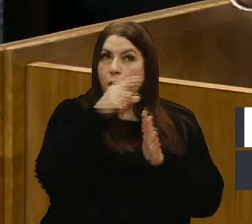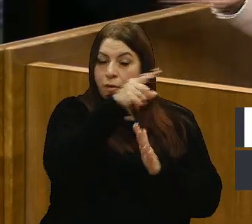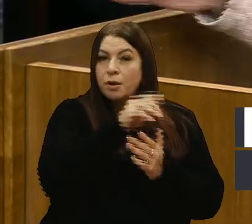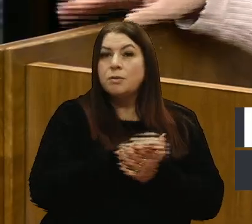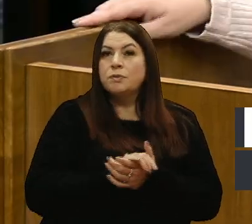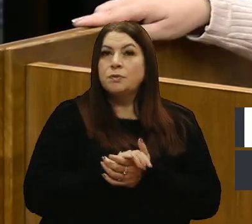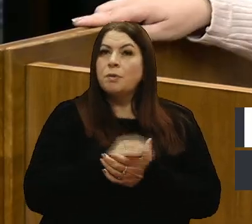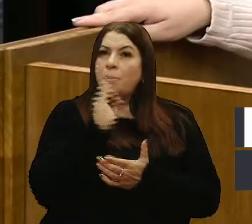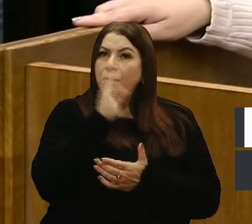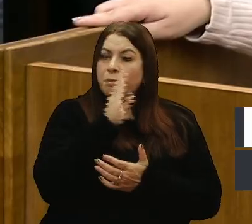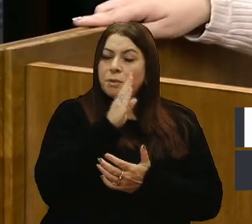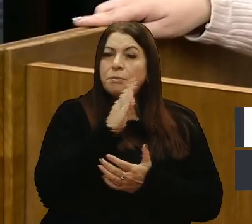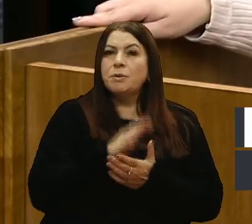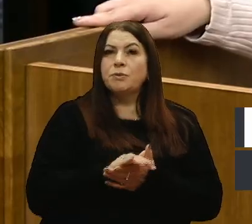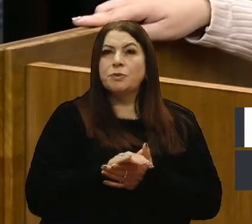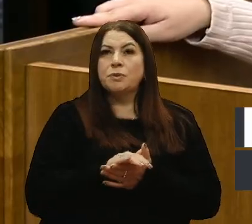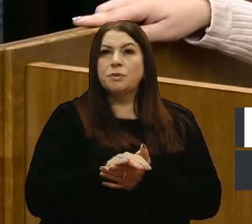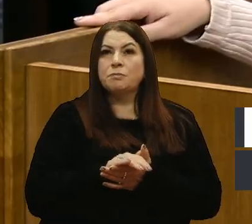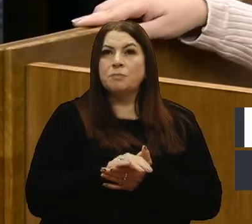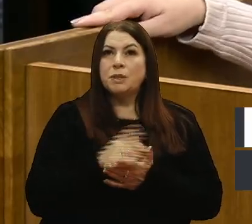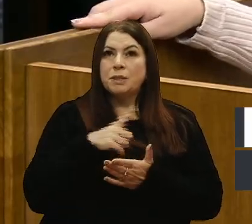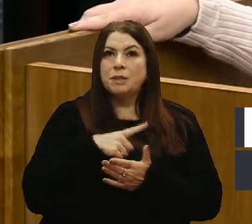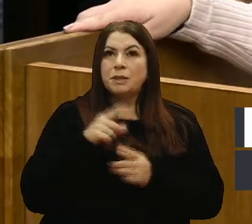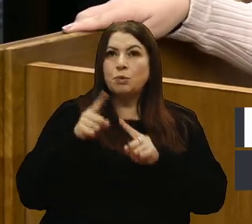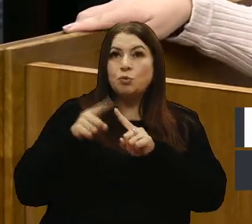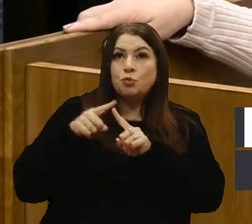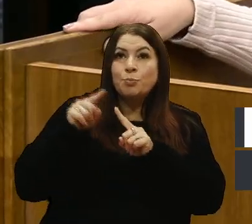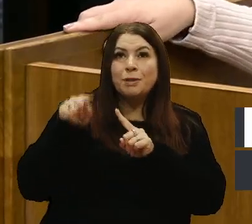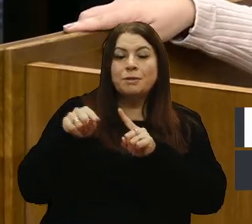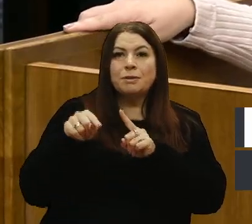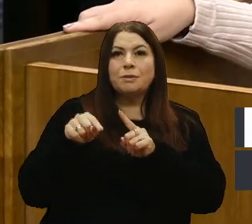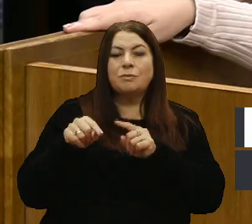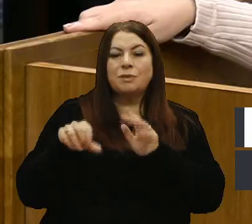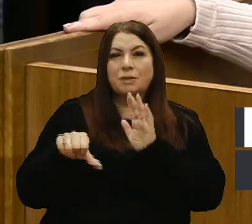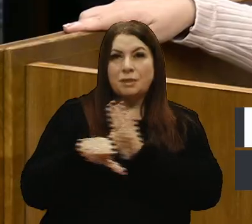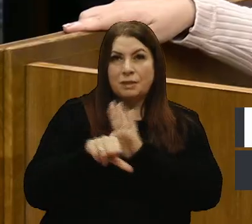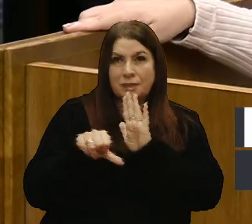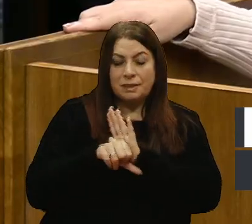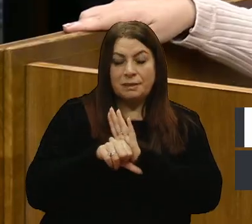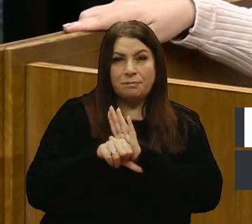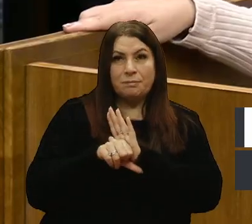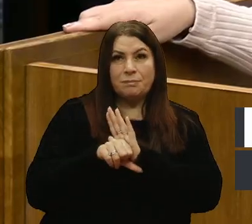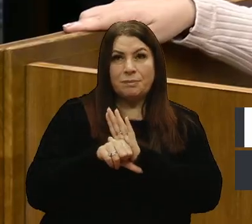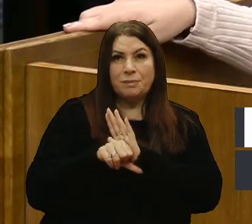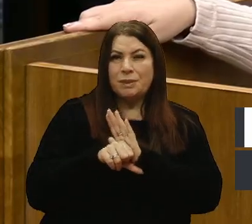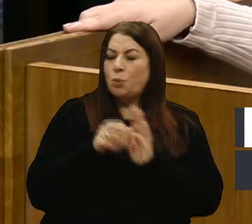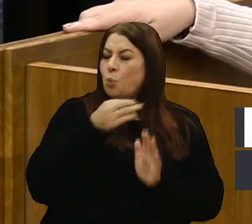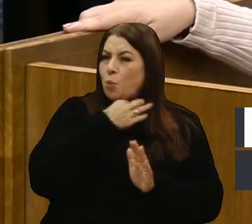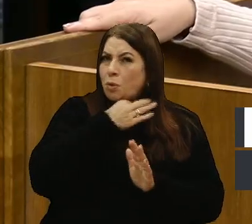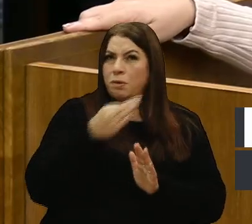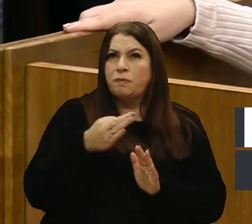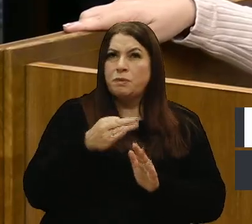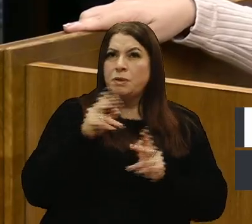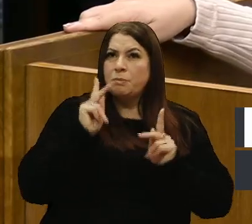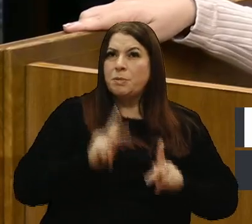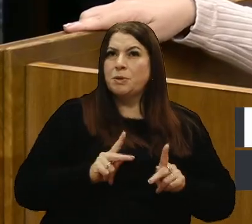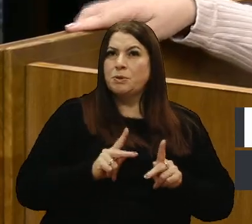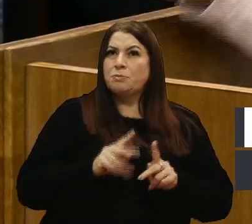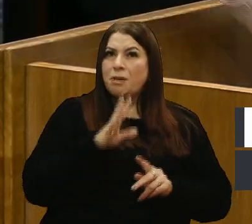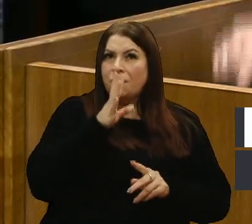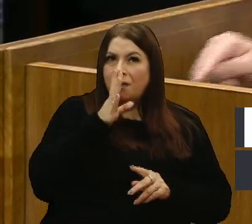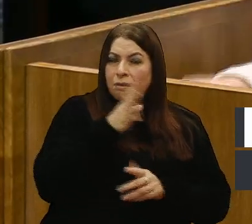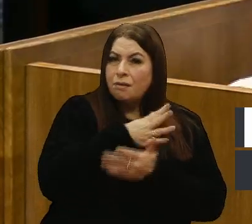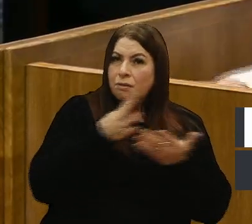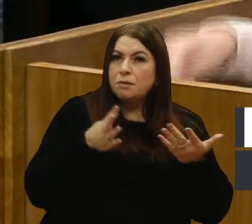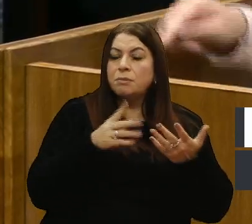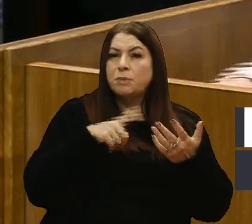Nacional rapidamente para que haja a tipificação desse crime que é tão bárbaro, né, e deixa as pessoas tão perplexas,